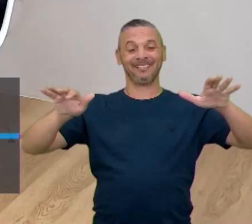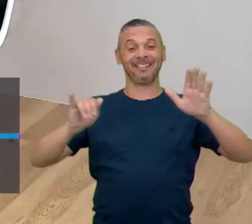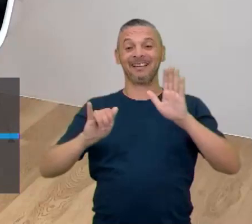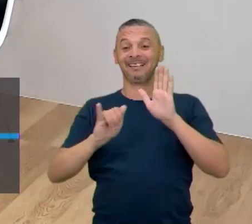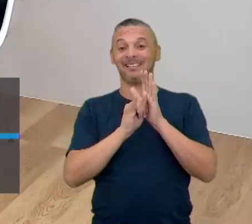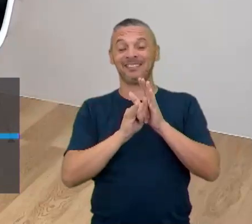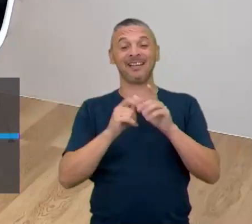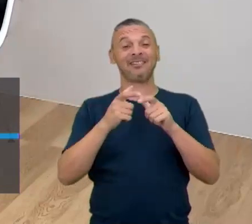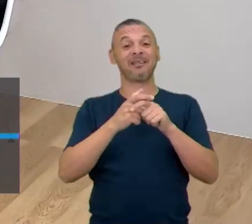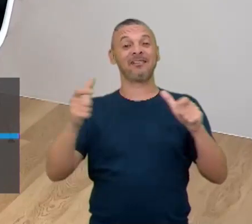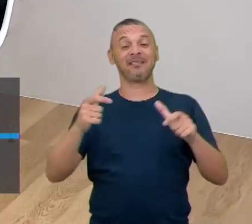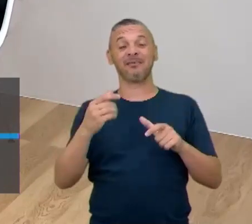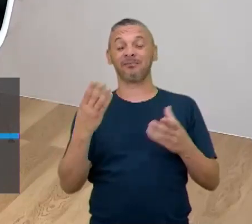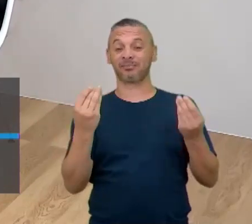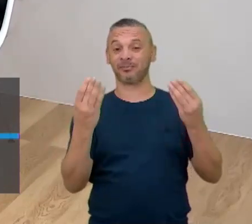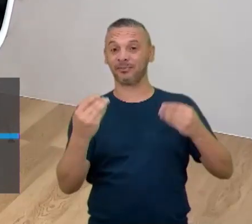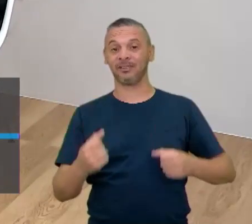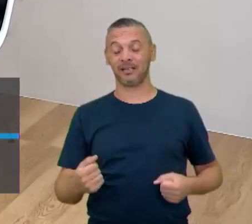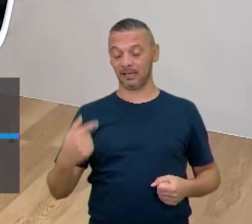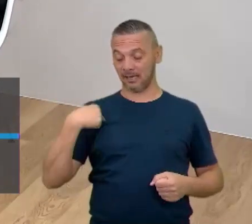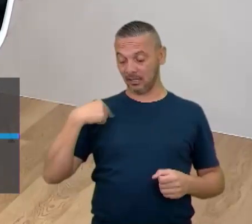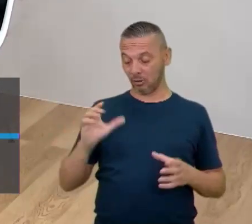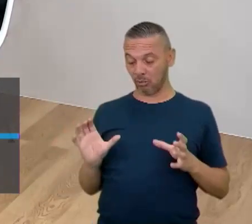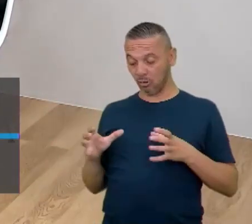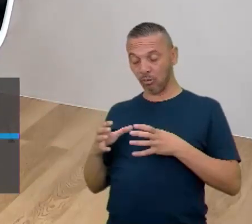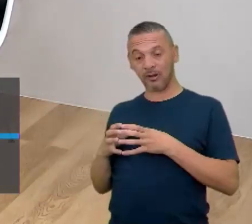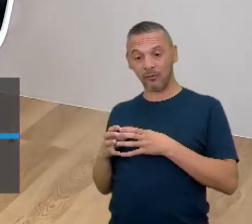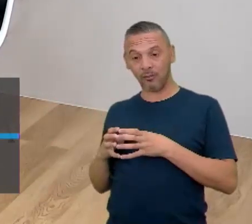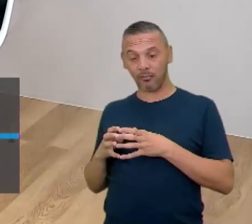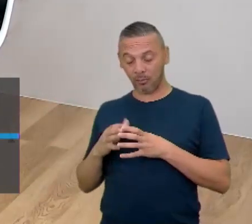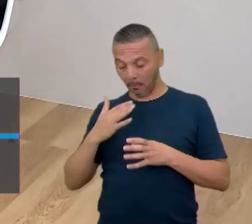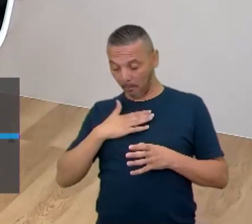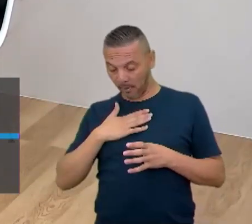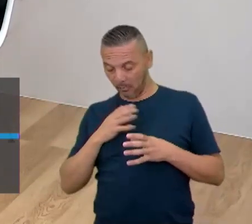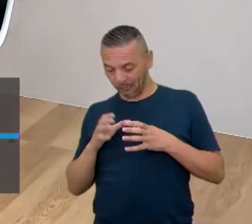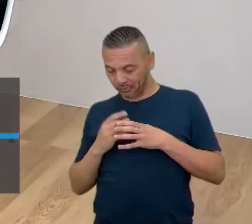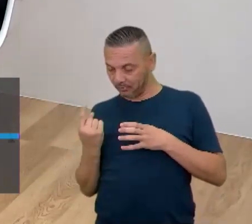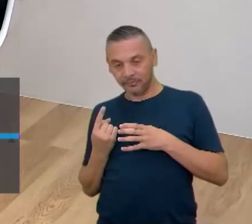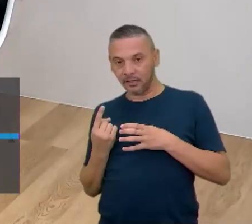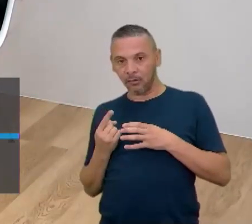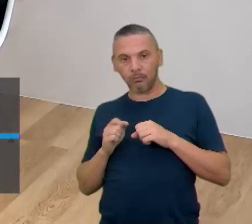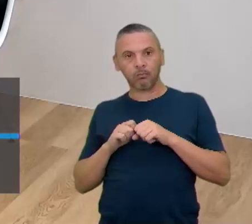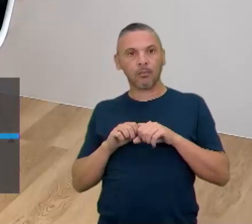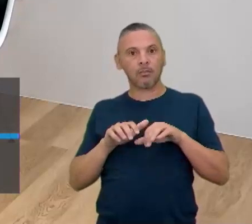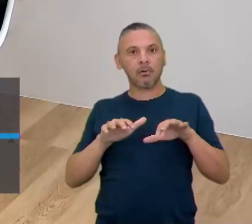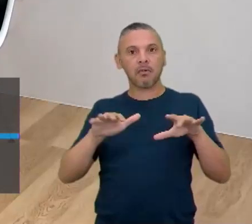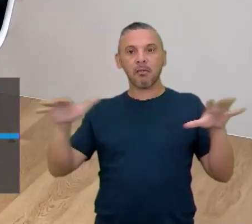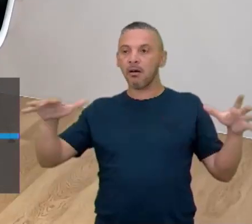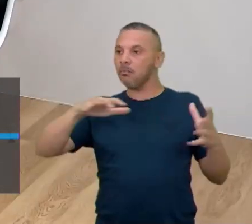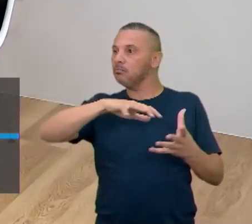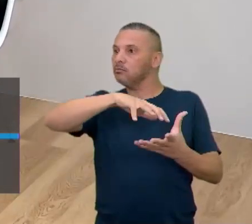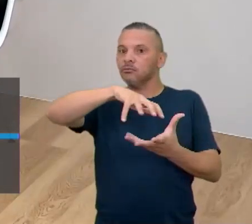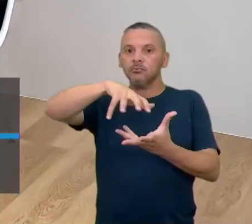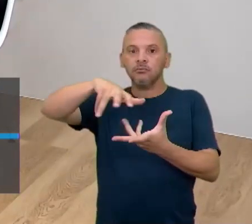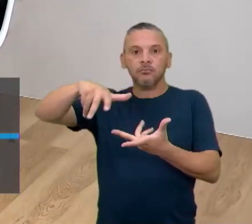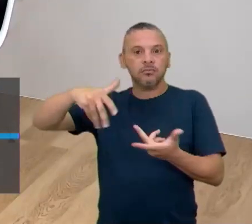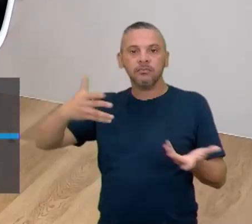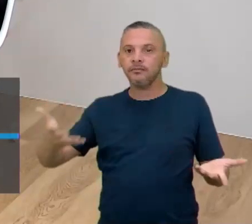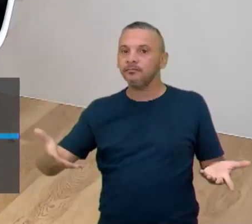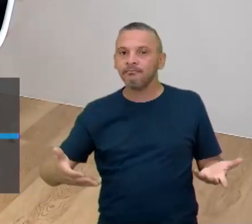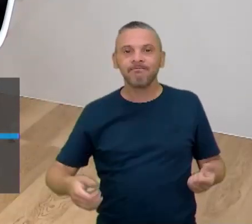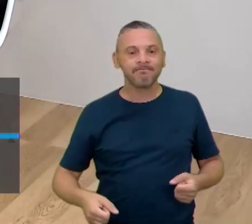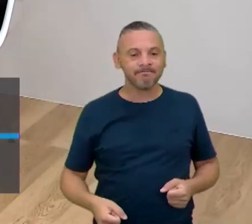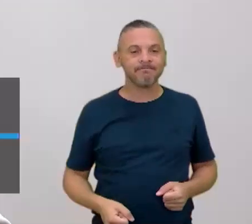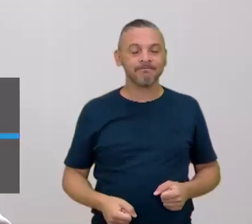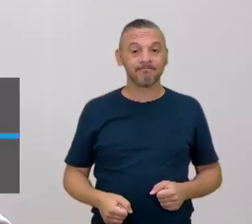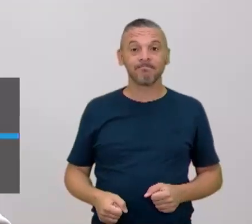até maior, né? Ah, porque eu faço parte de algo que é muito maior do que eu. Uhum. E quando você fala sobre